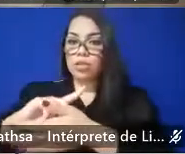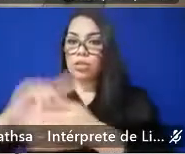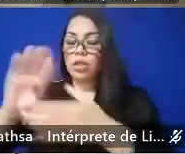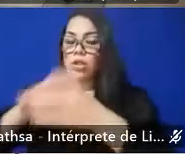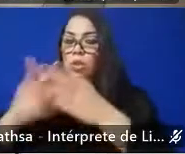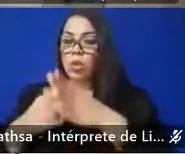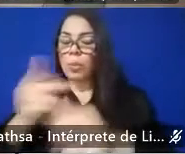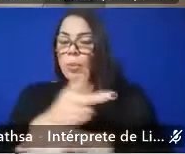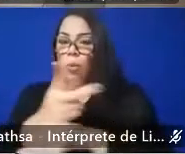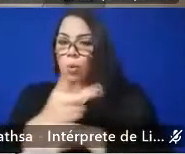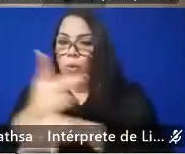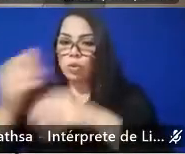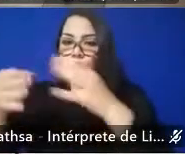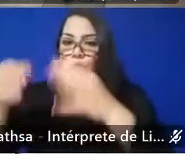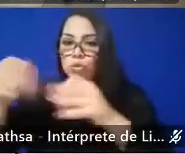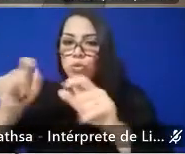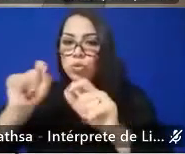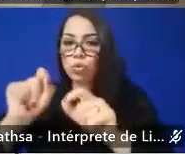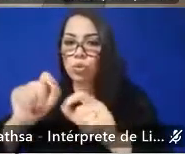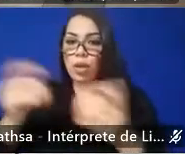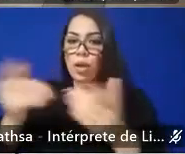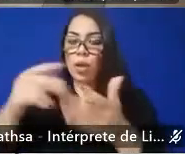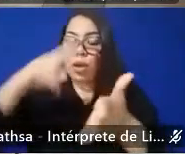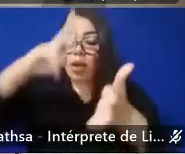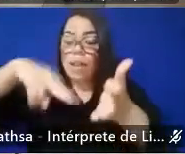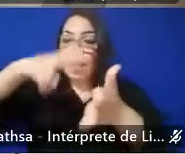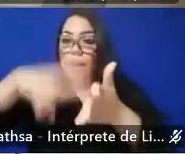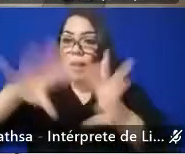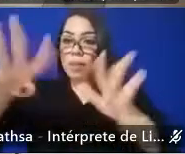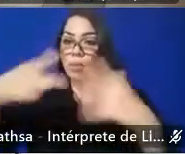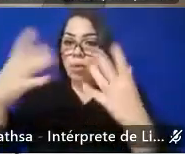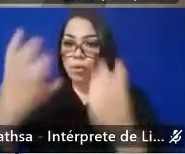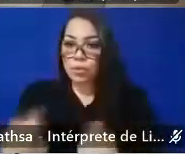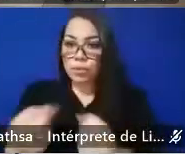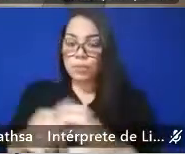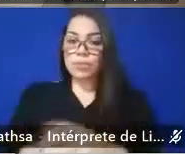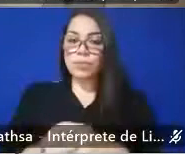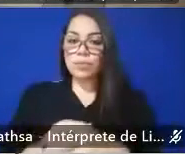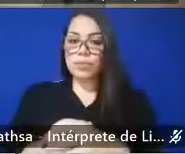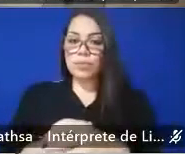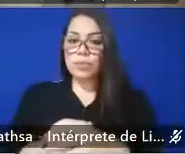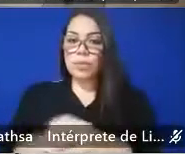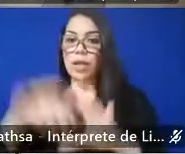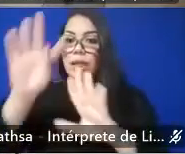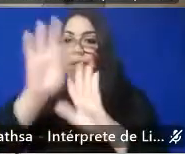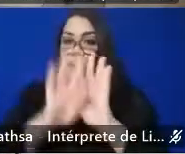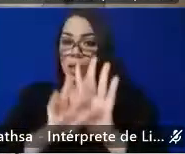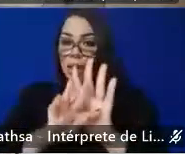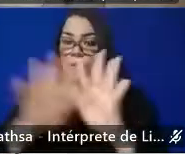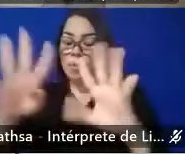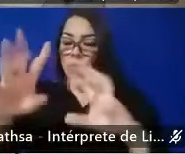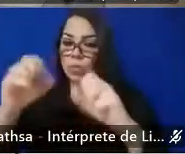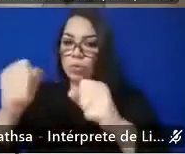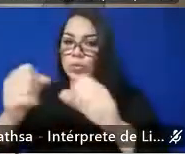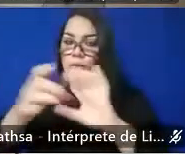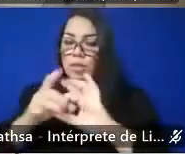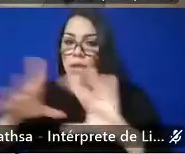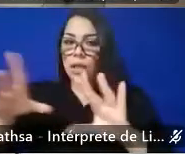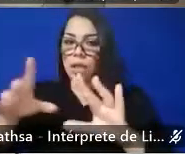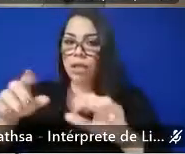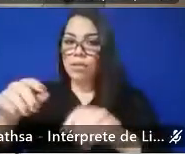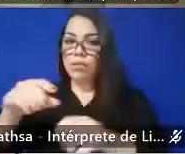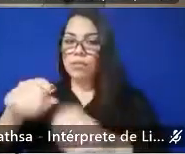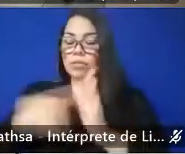para fazer a leitura do termo de posse termo de posse solene do corregedor-geral do Ministério Público